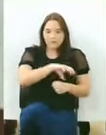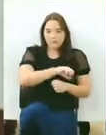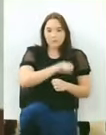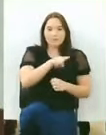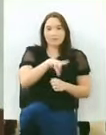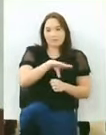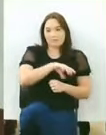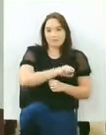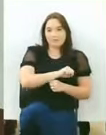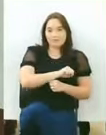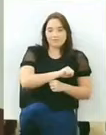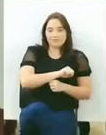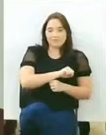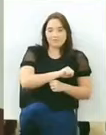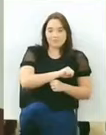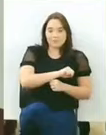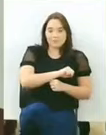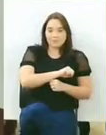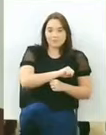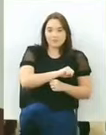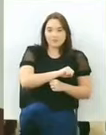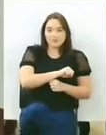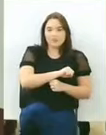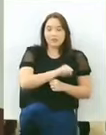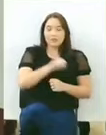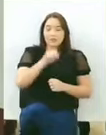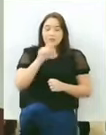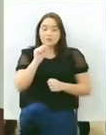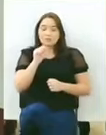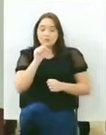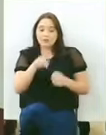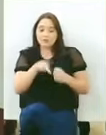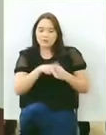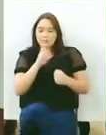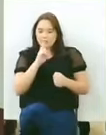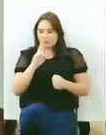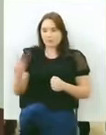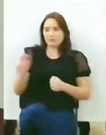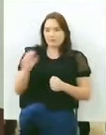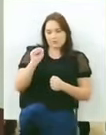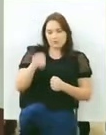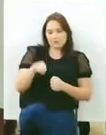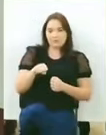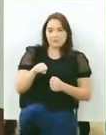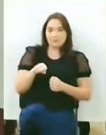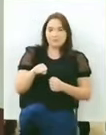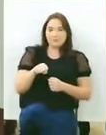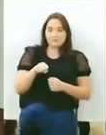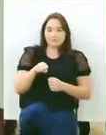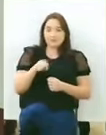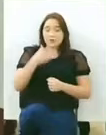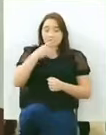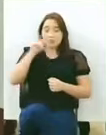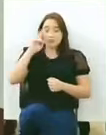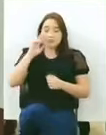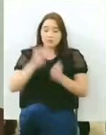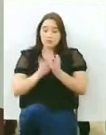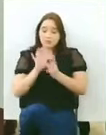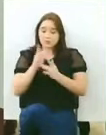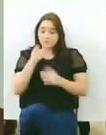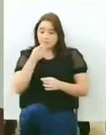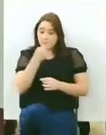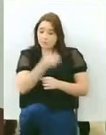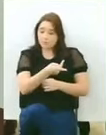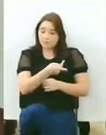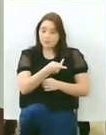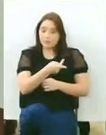amas, tu me amas, tu me amas? E Pedro respondeu que sim. Então o Senhor